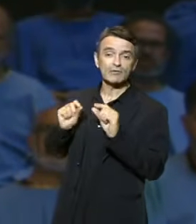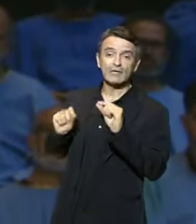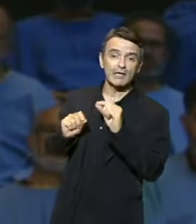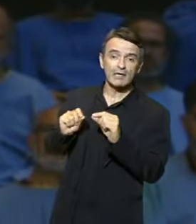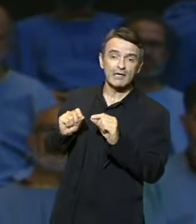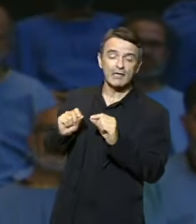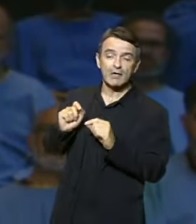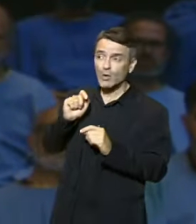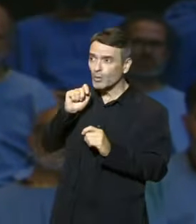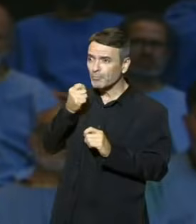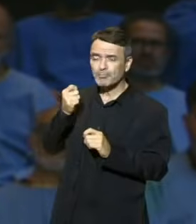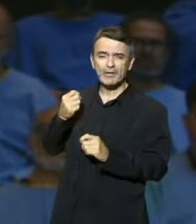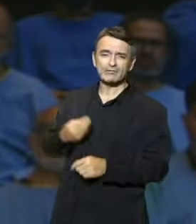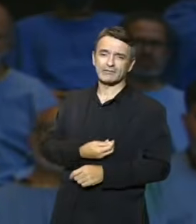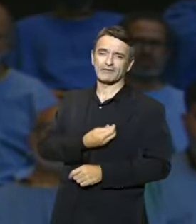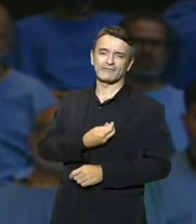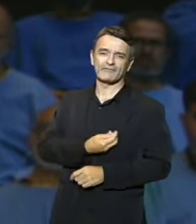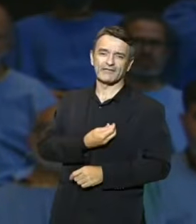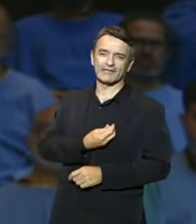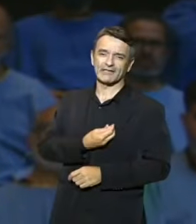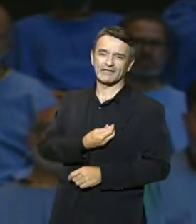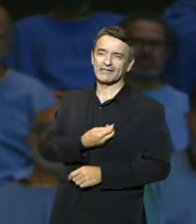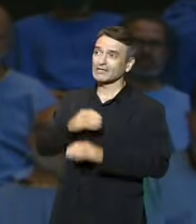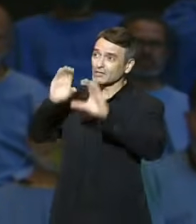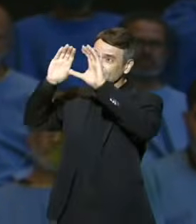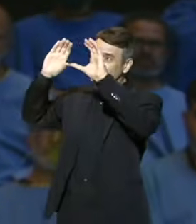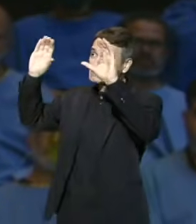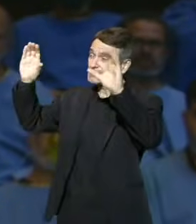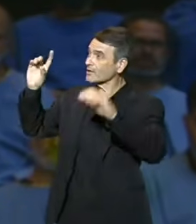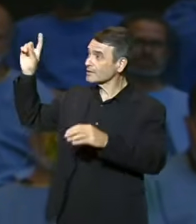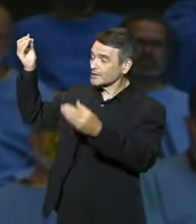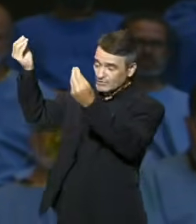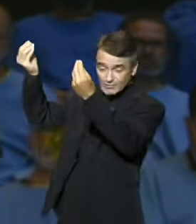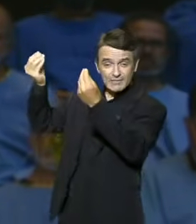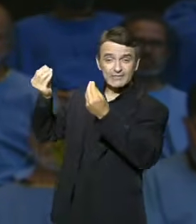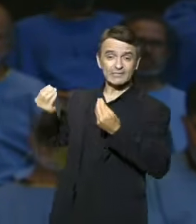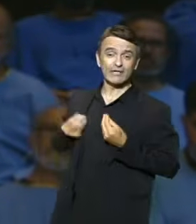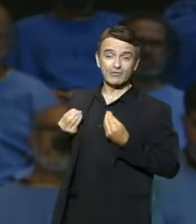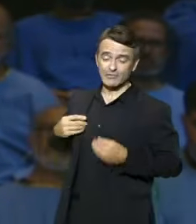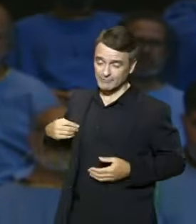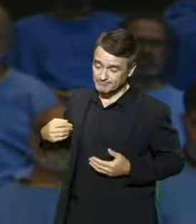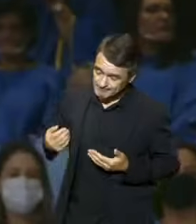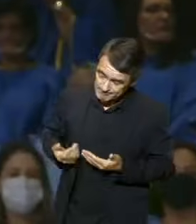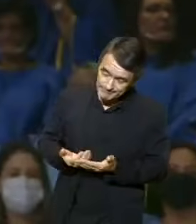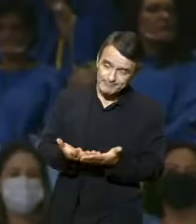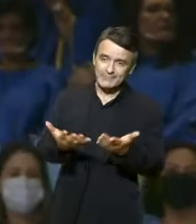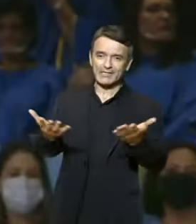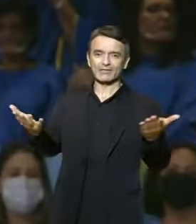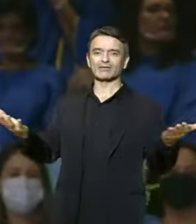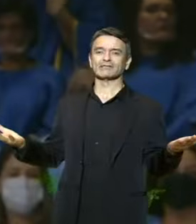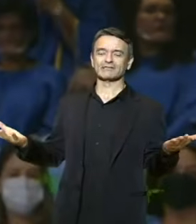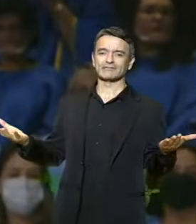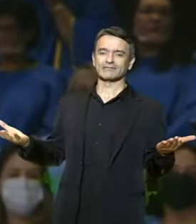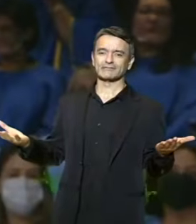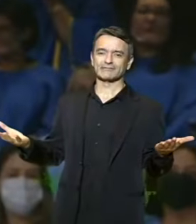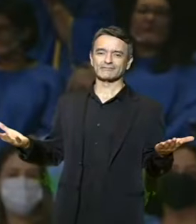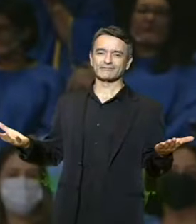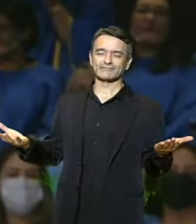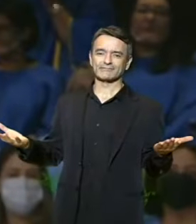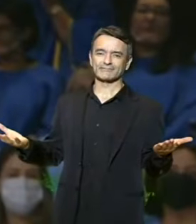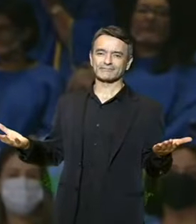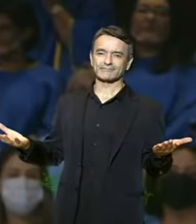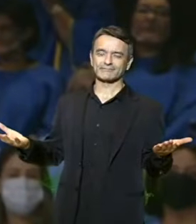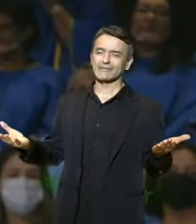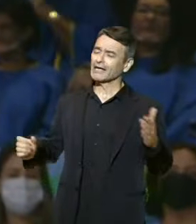do céu que Deus enviou para mim e para você. E o que Ele tem para nós é suficiente para cada dia.